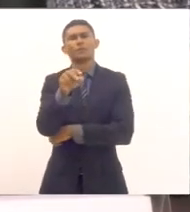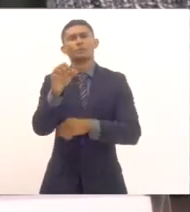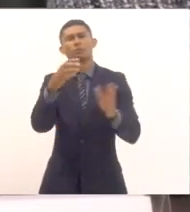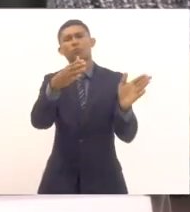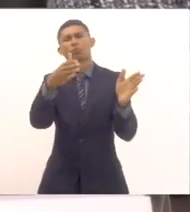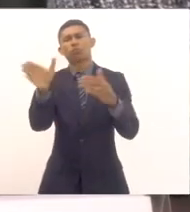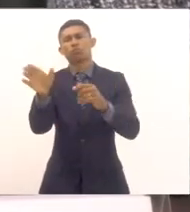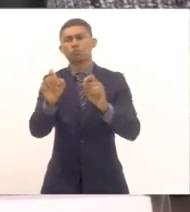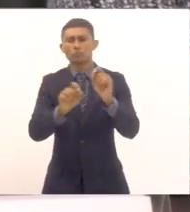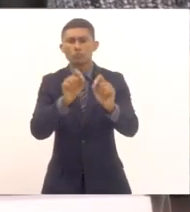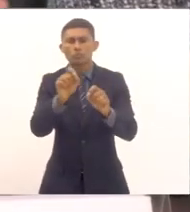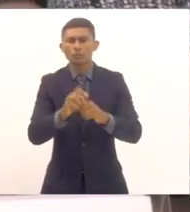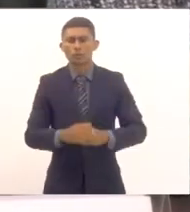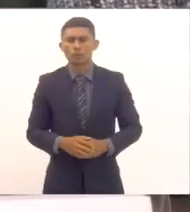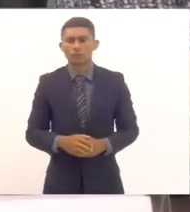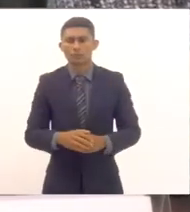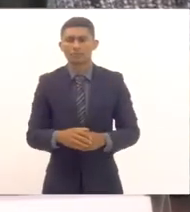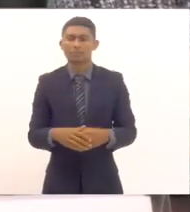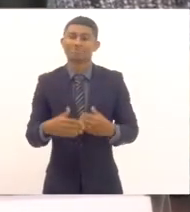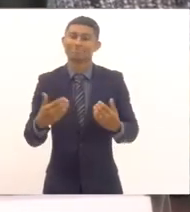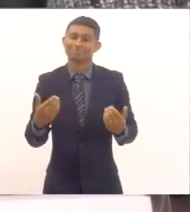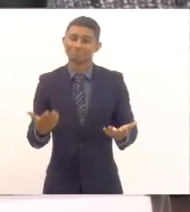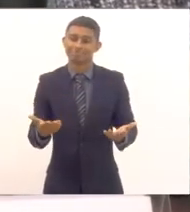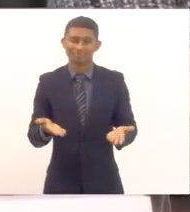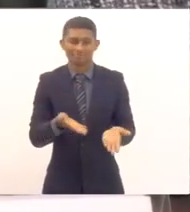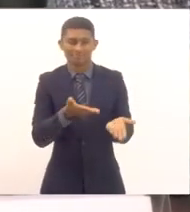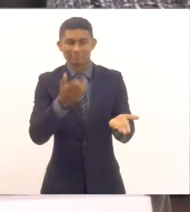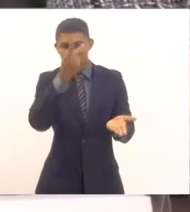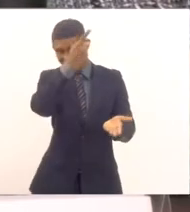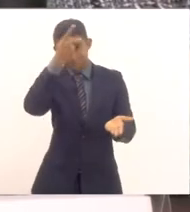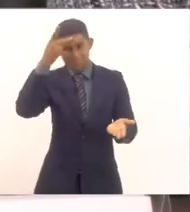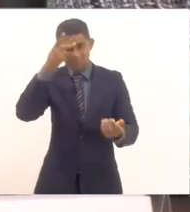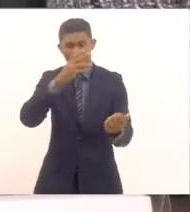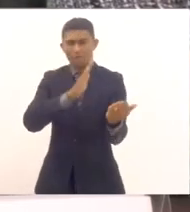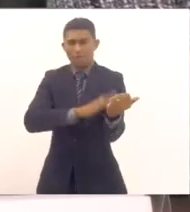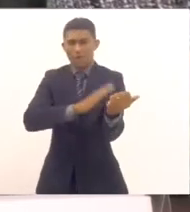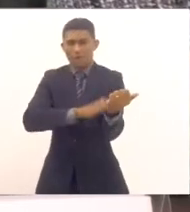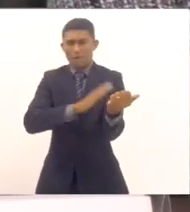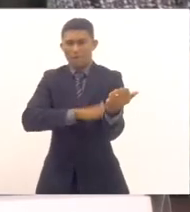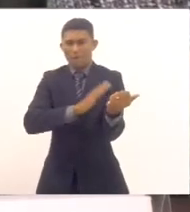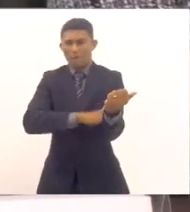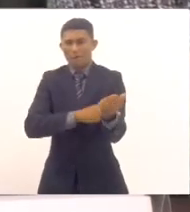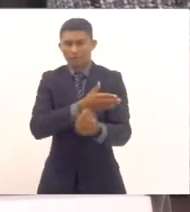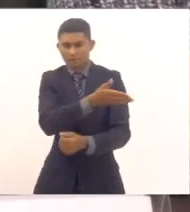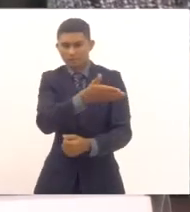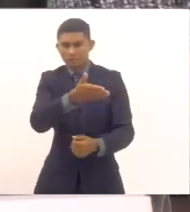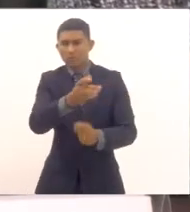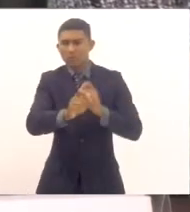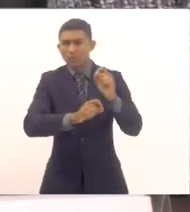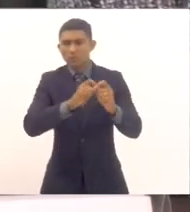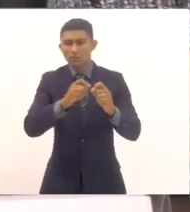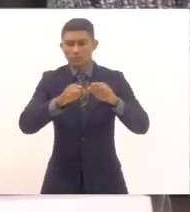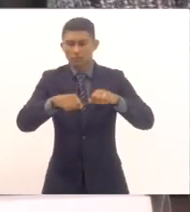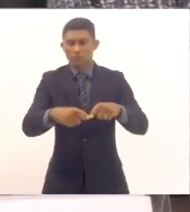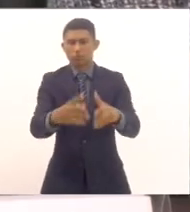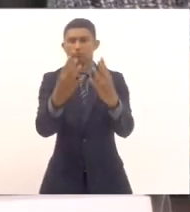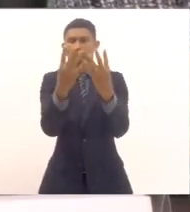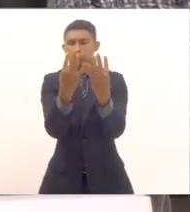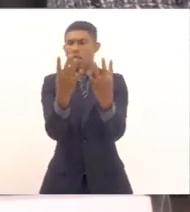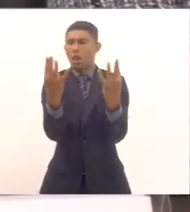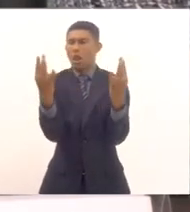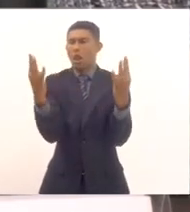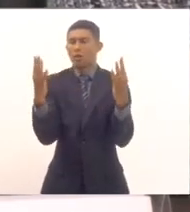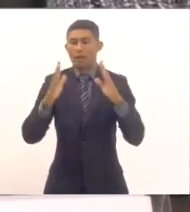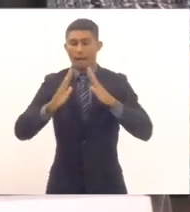o na linguagem Popular os cracudos roubavam as grades de ferro das